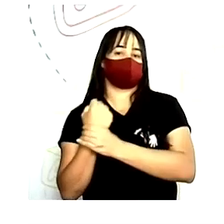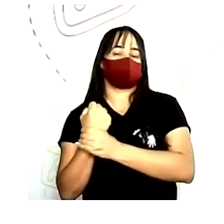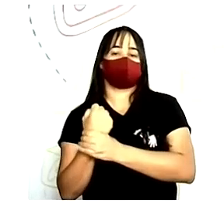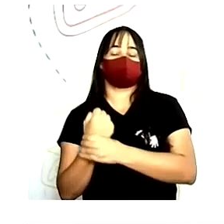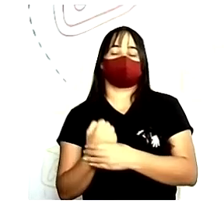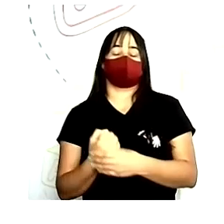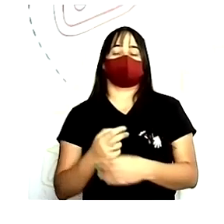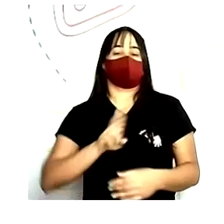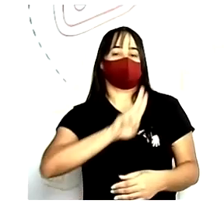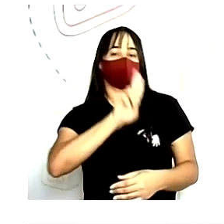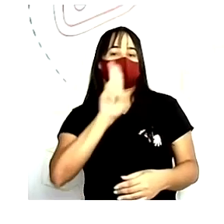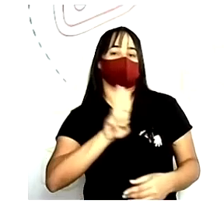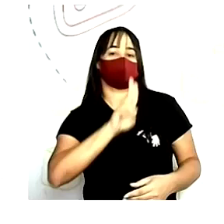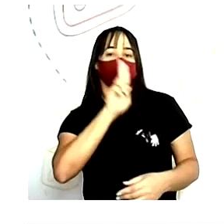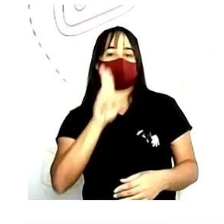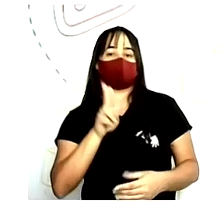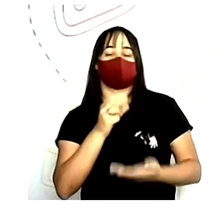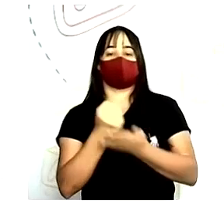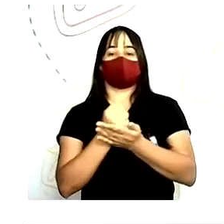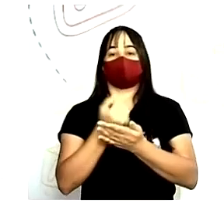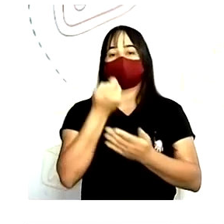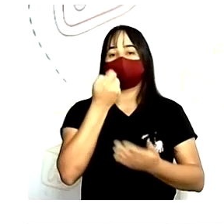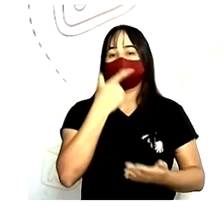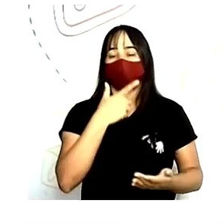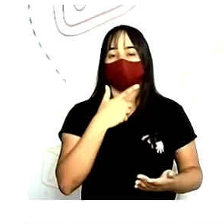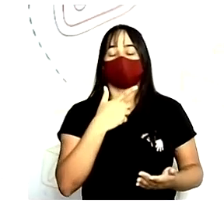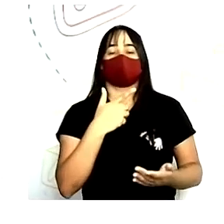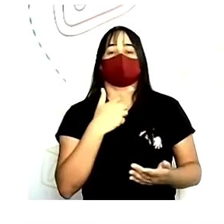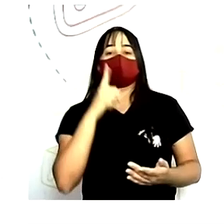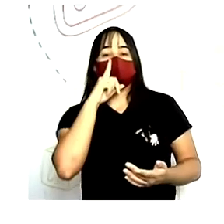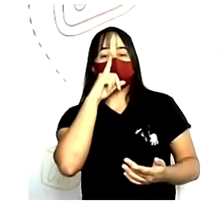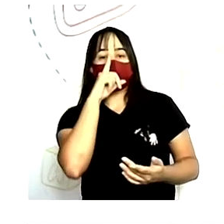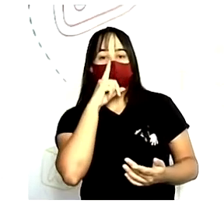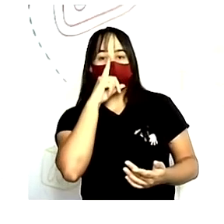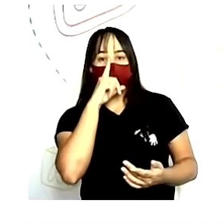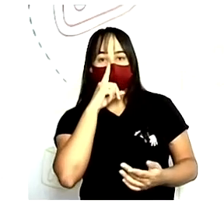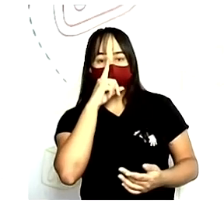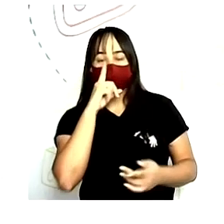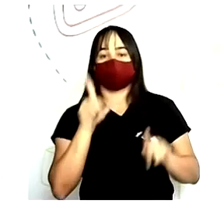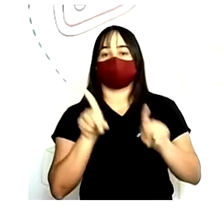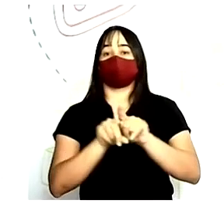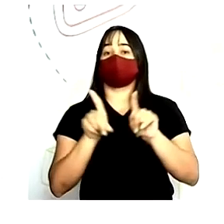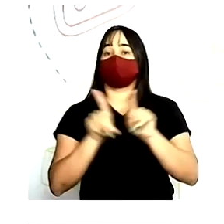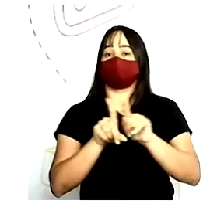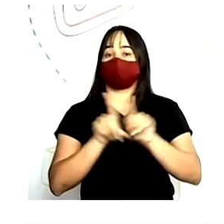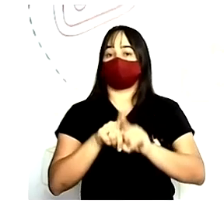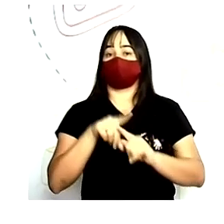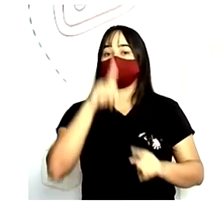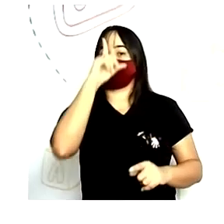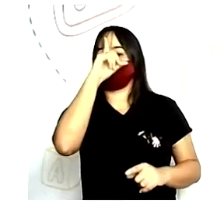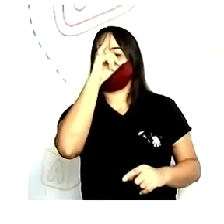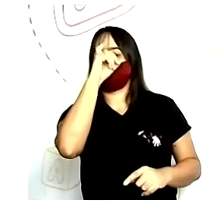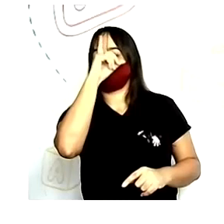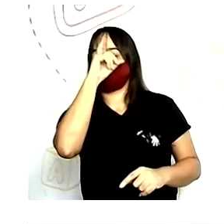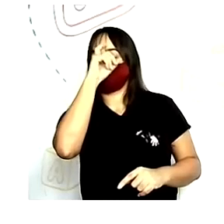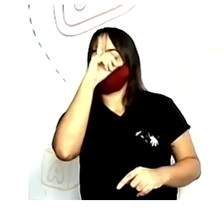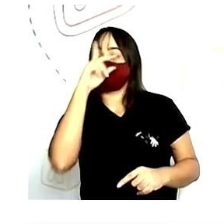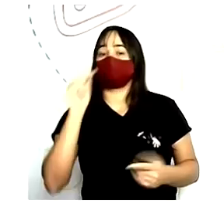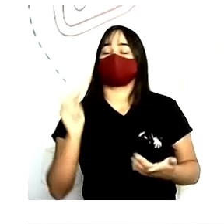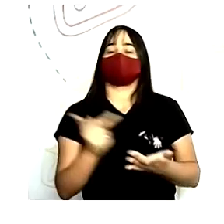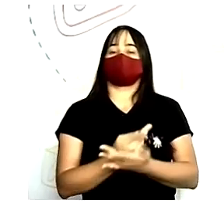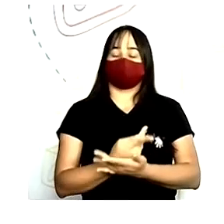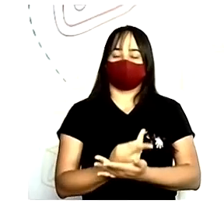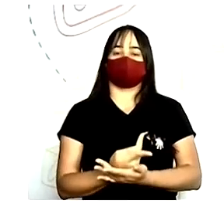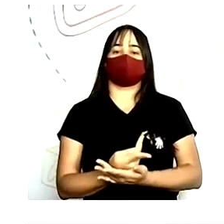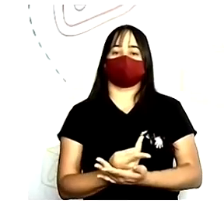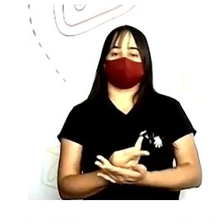até para a própria mãe. E também usar clínicas clandestinas, que isso é bem perigoso. Muitos jovens aqui no Brasil, por